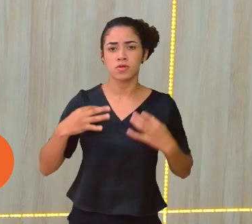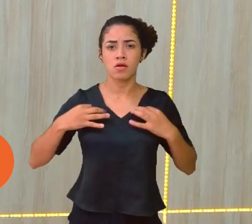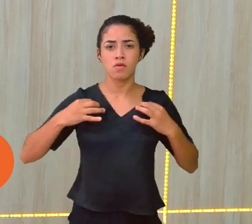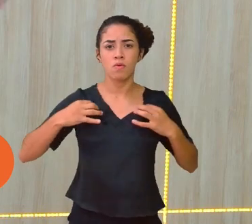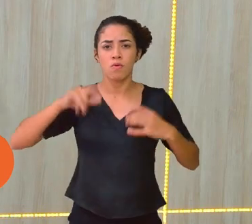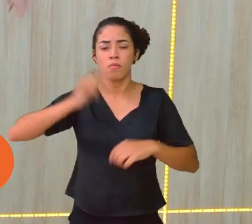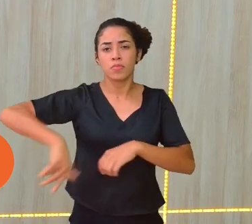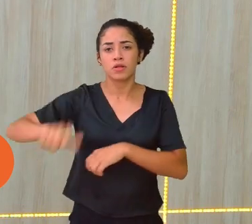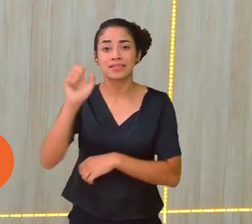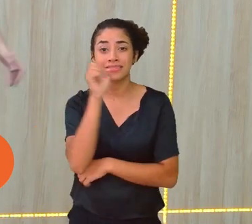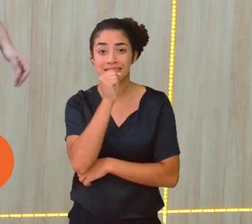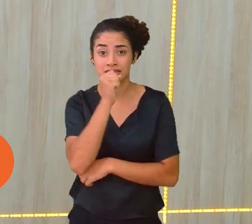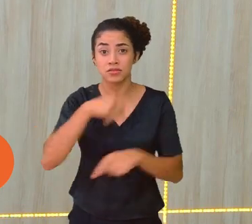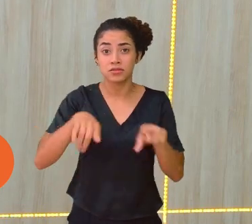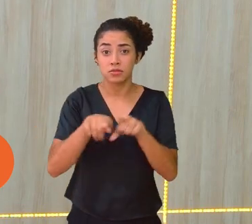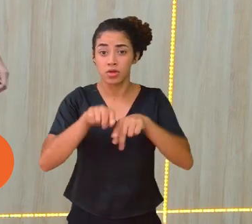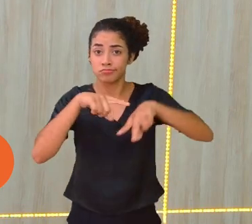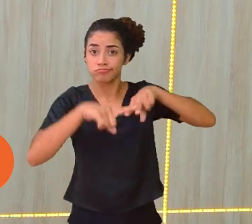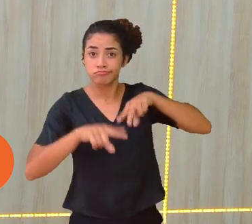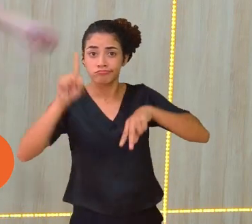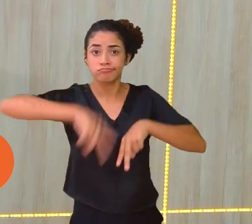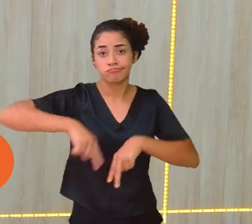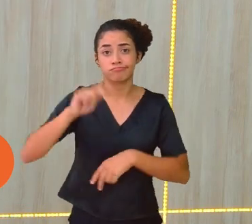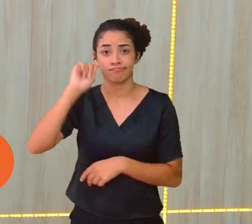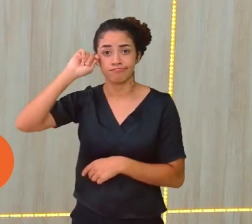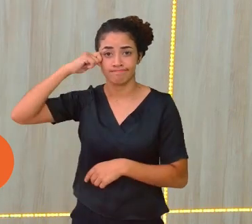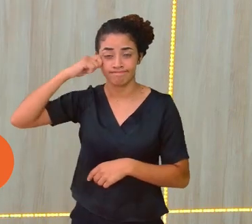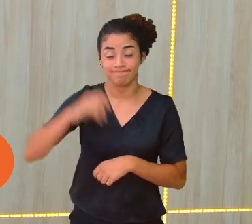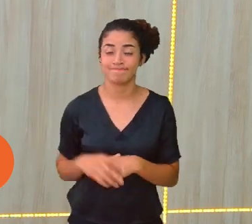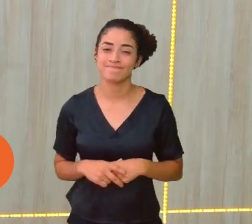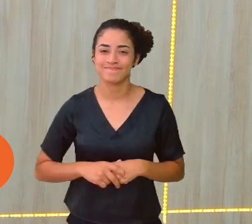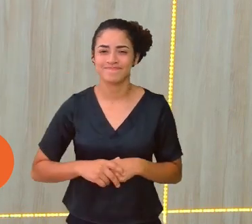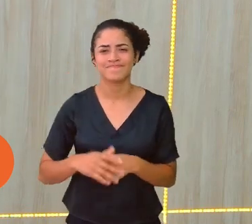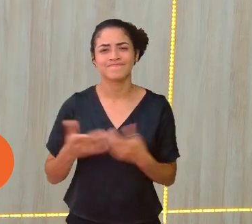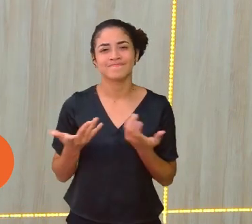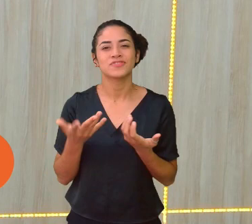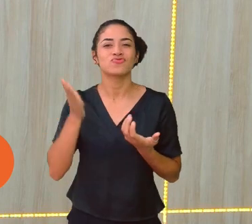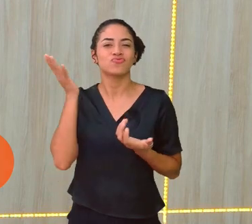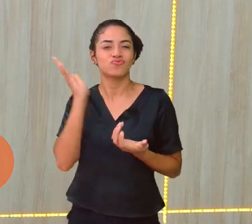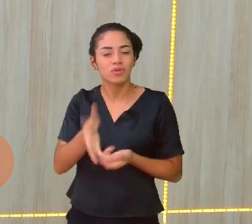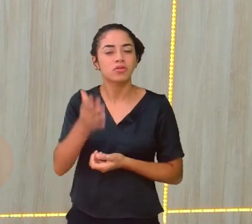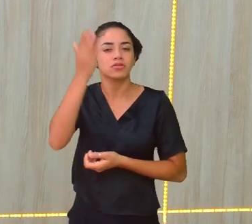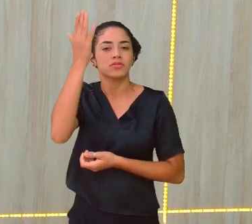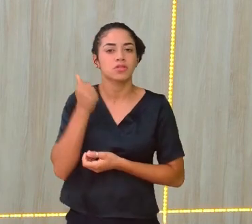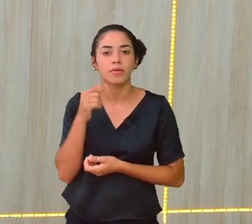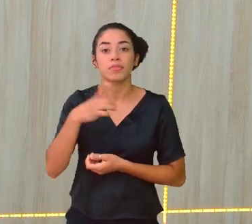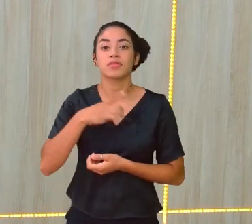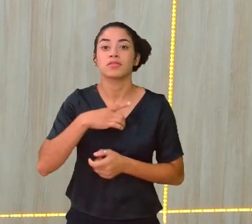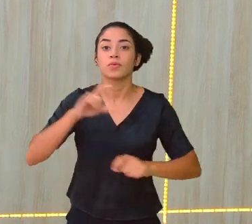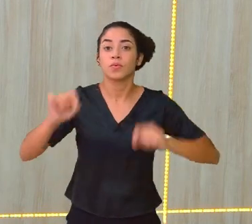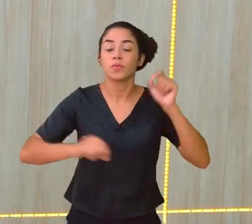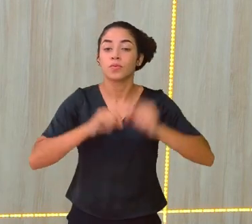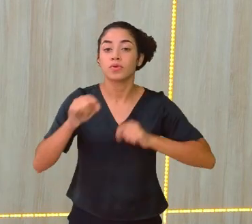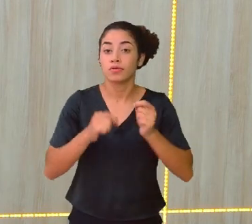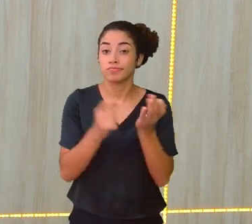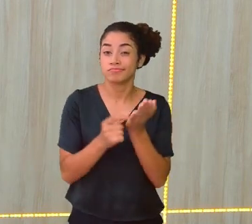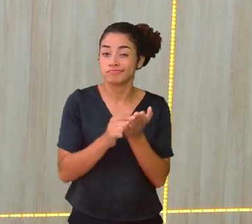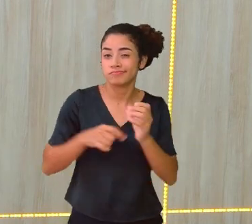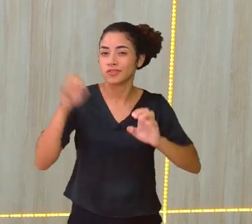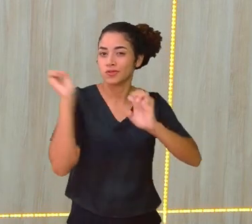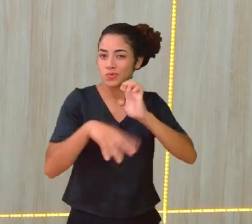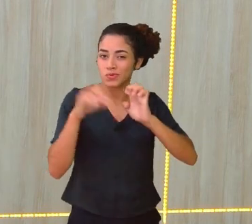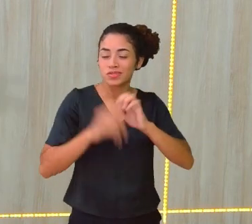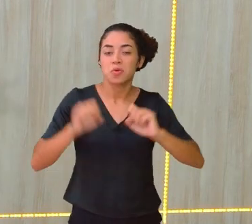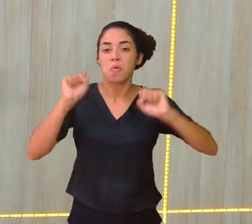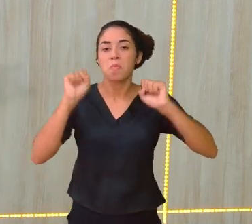farda laranja e uma saia preta. Então vamos lá, como vocês também já sabem, temos o nosso aplicativo Educa Recife,